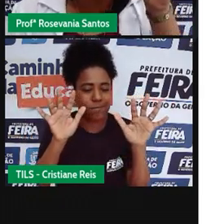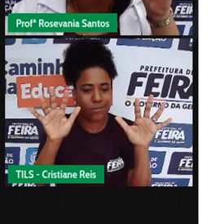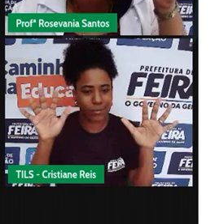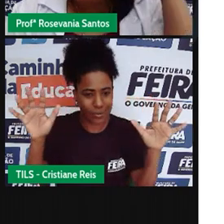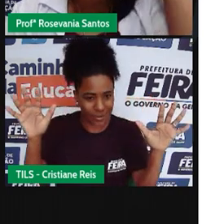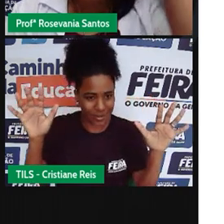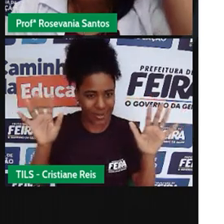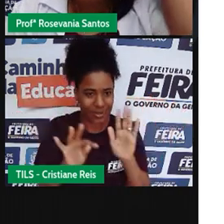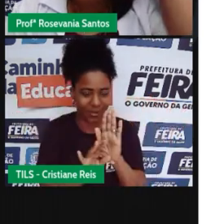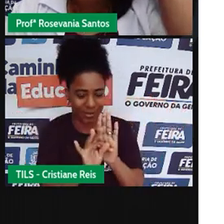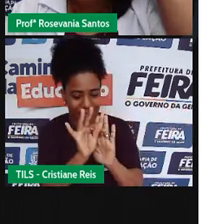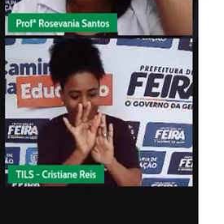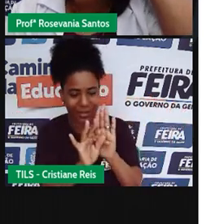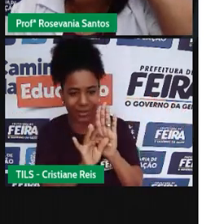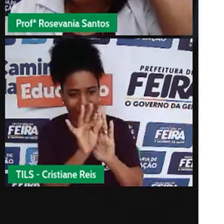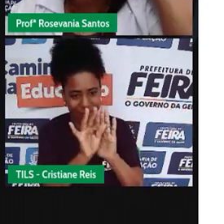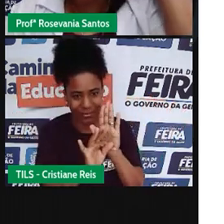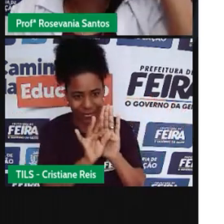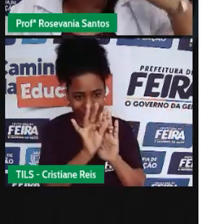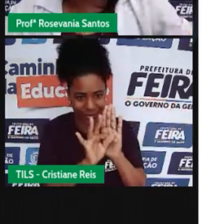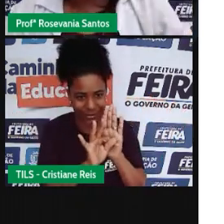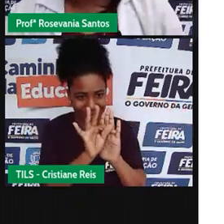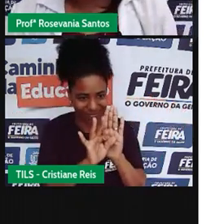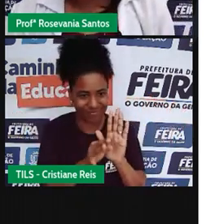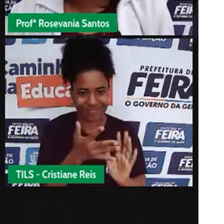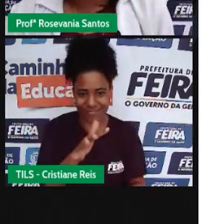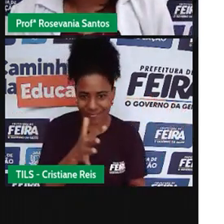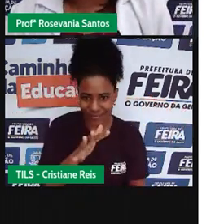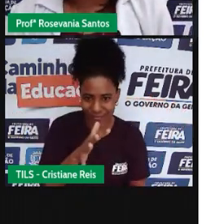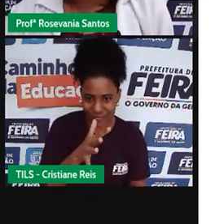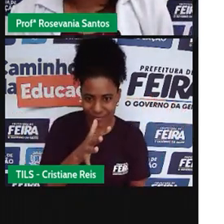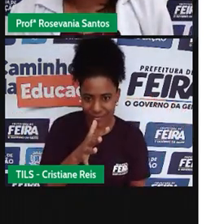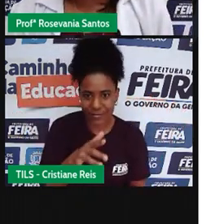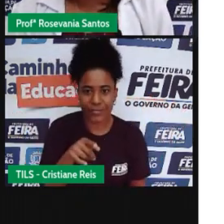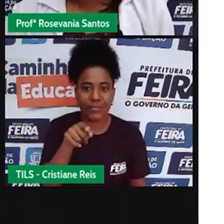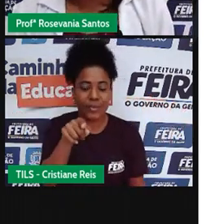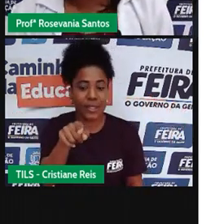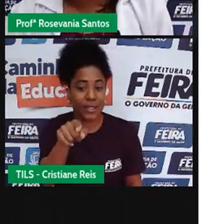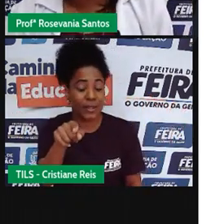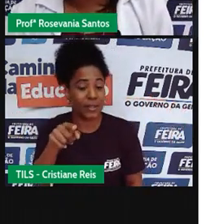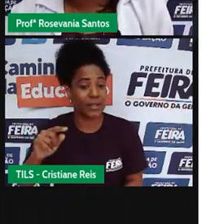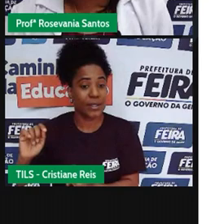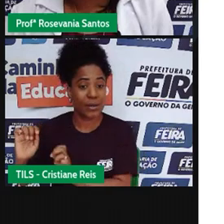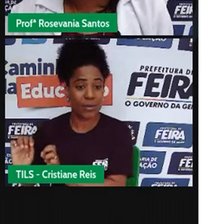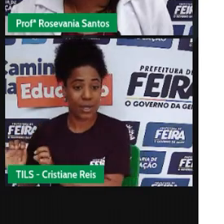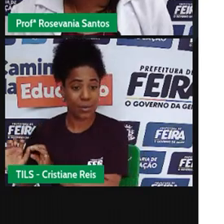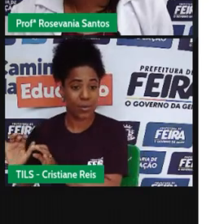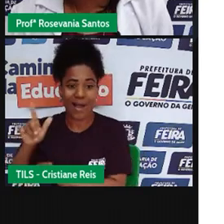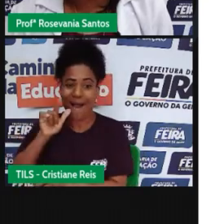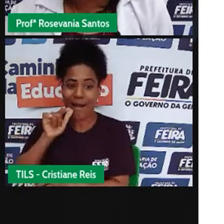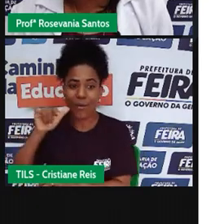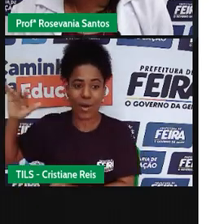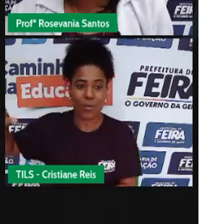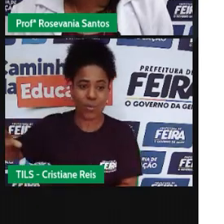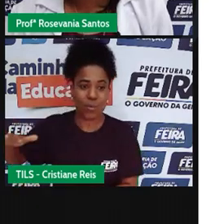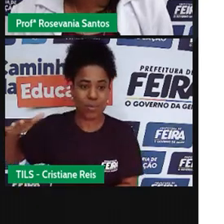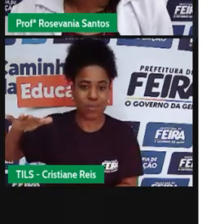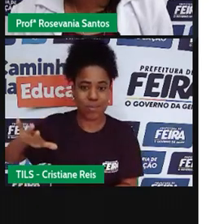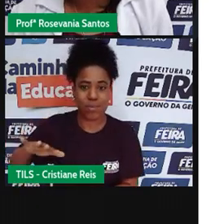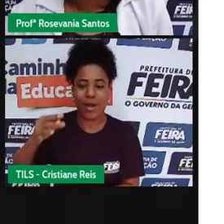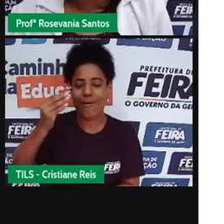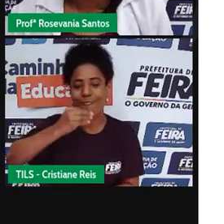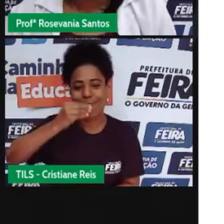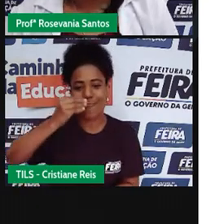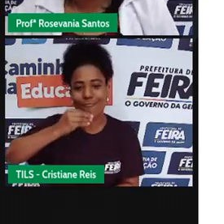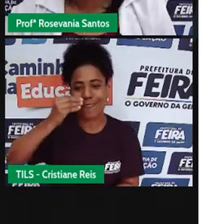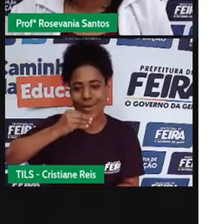a temperatura ainda está, né, boa para mim. E a massa tropical atlântica, ela, né, enfraquece um pouco porque ela